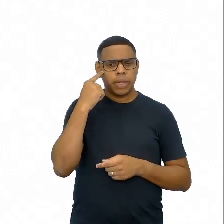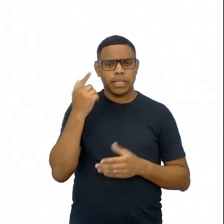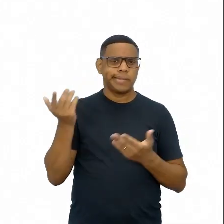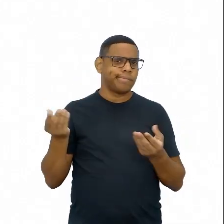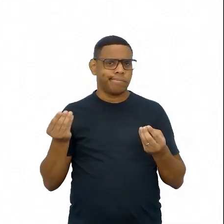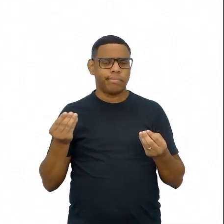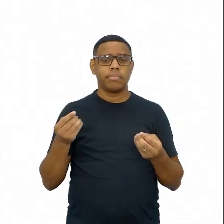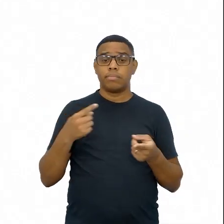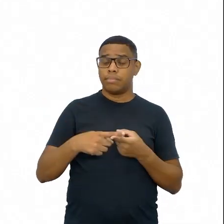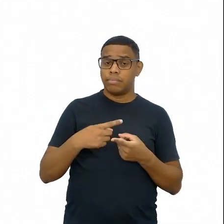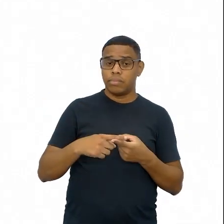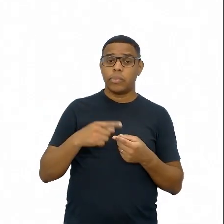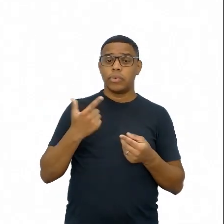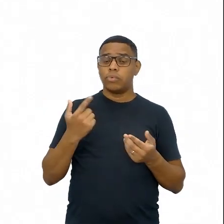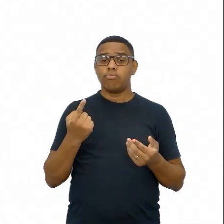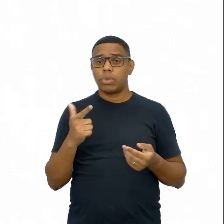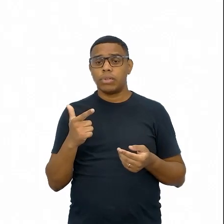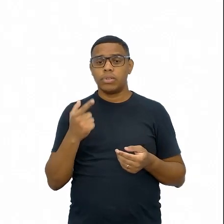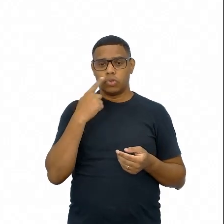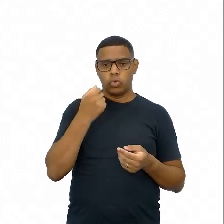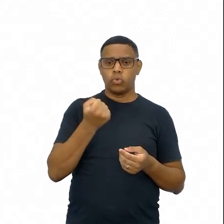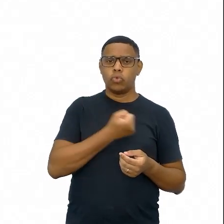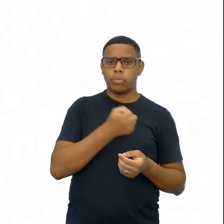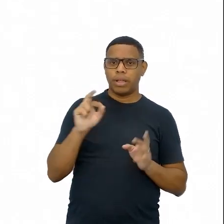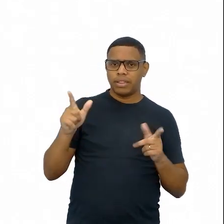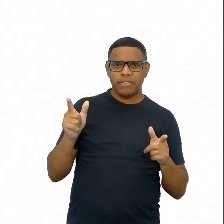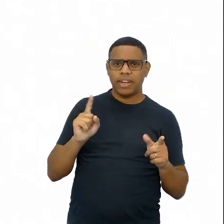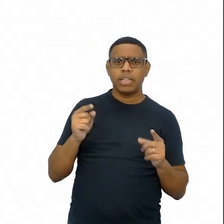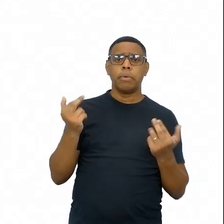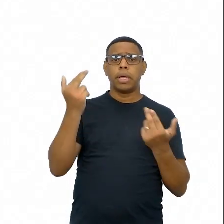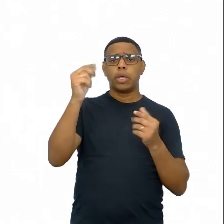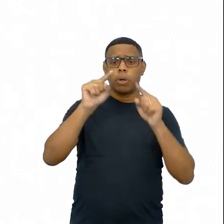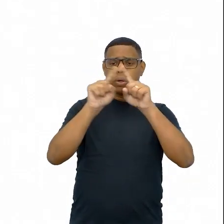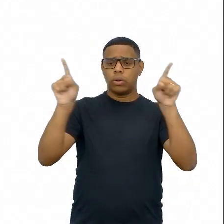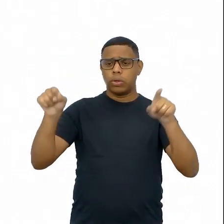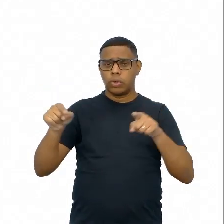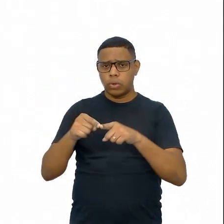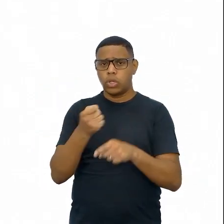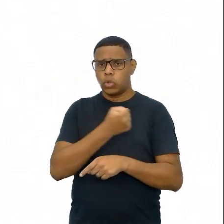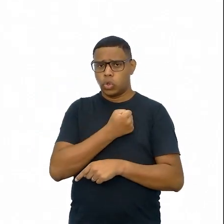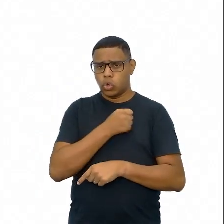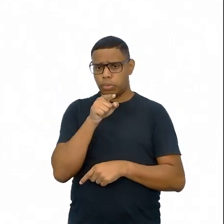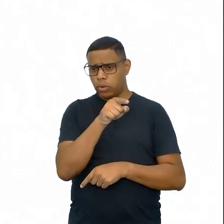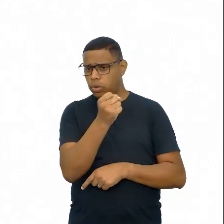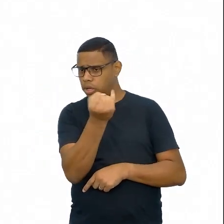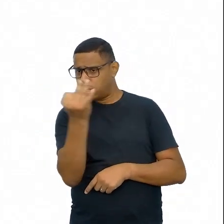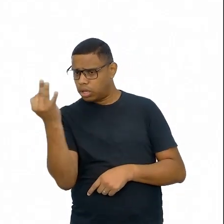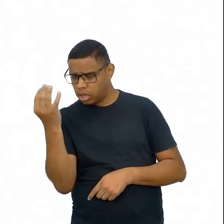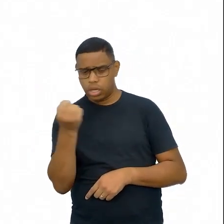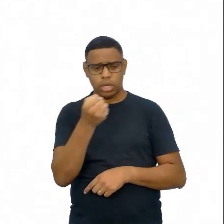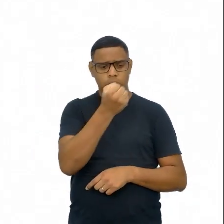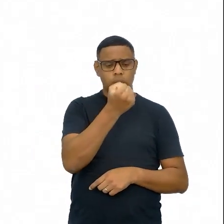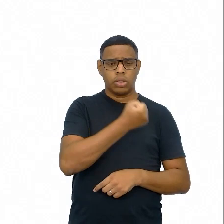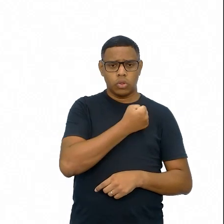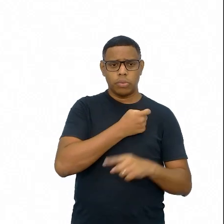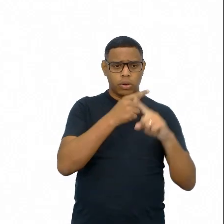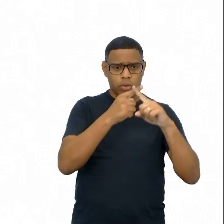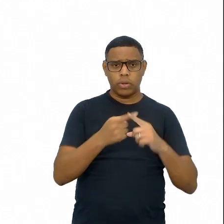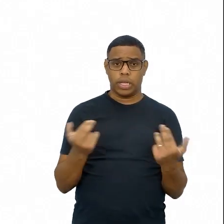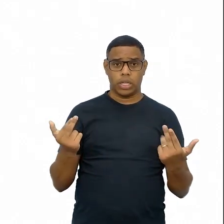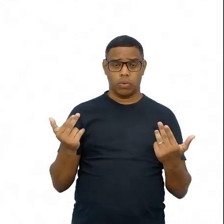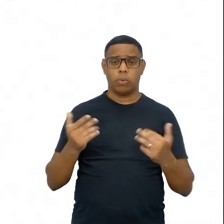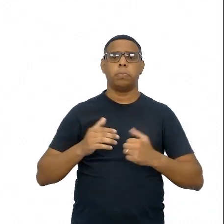isso? Porque não existe nenhum número diferente nas alternativas, aqui diferente do que está no quadro. Então,